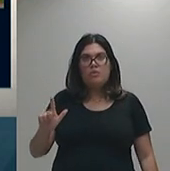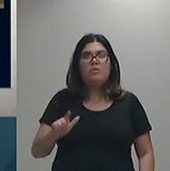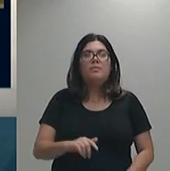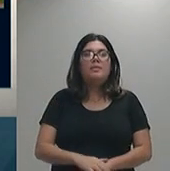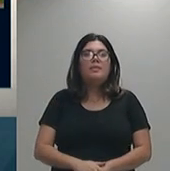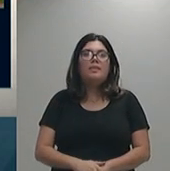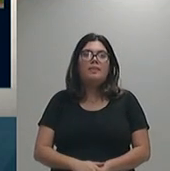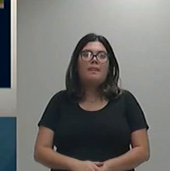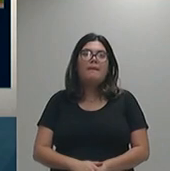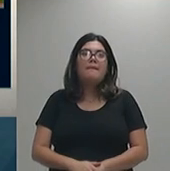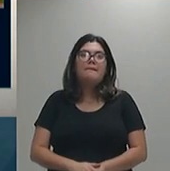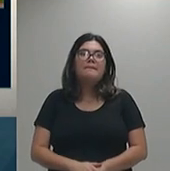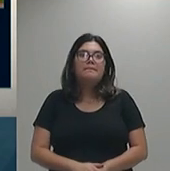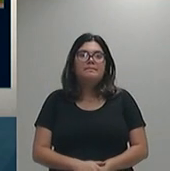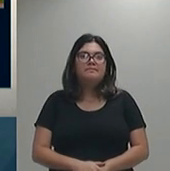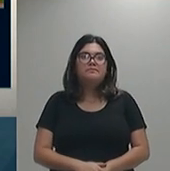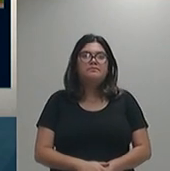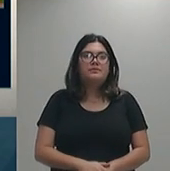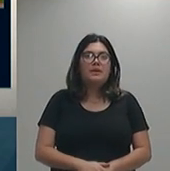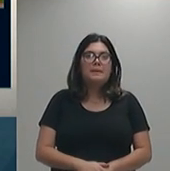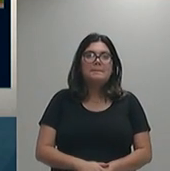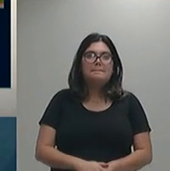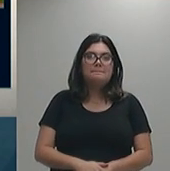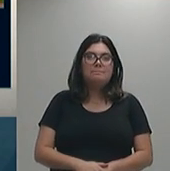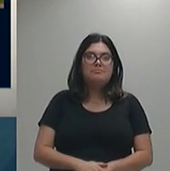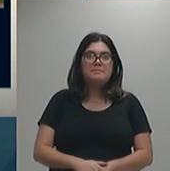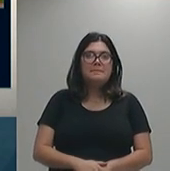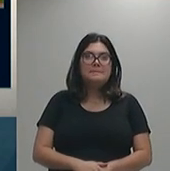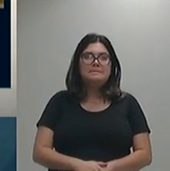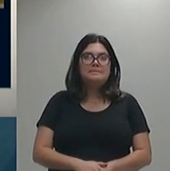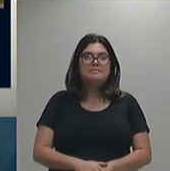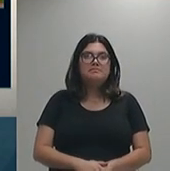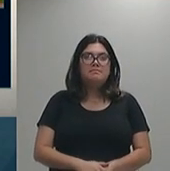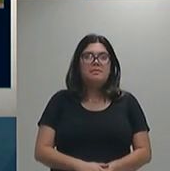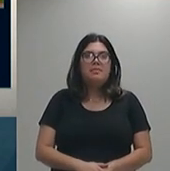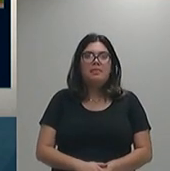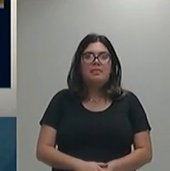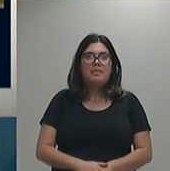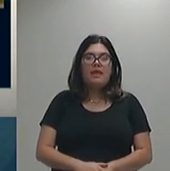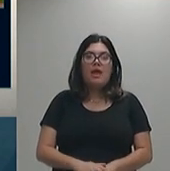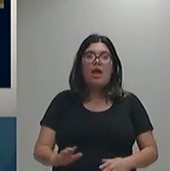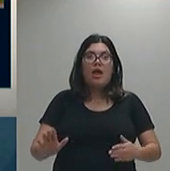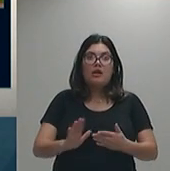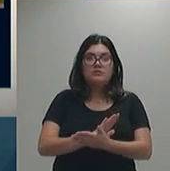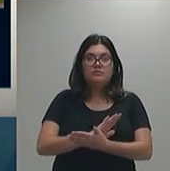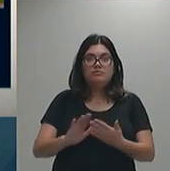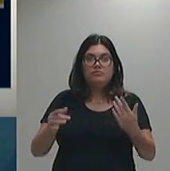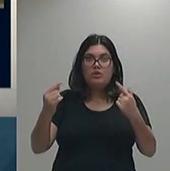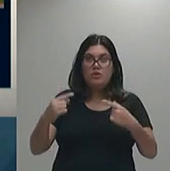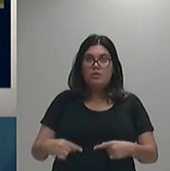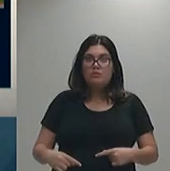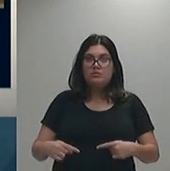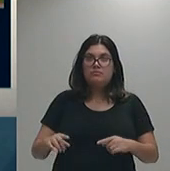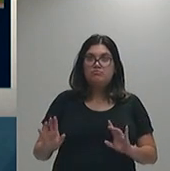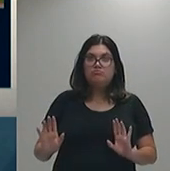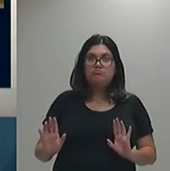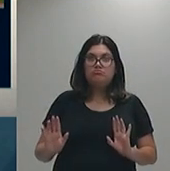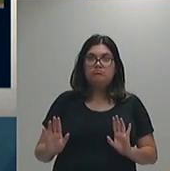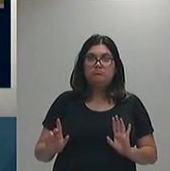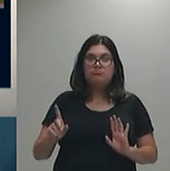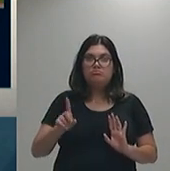é bem então pelo quem tiver alguma divergência em relação à extinção da ação por